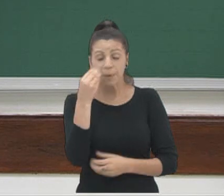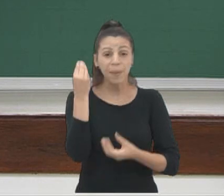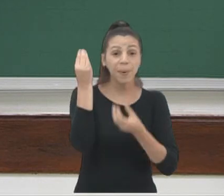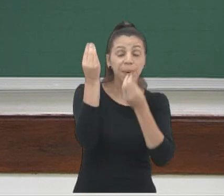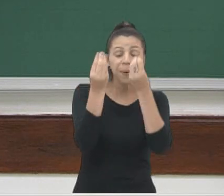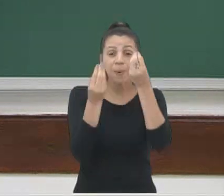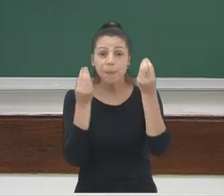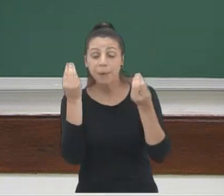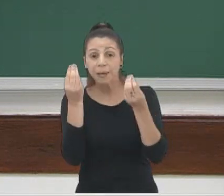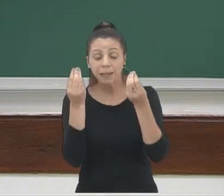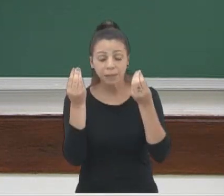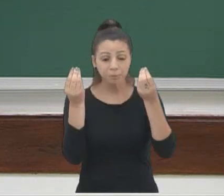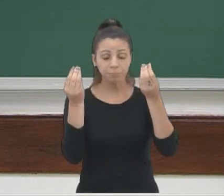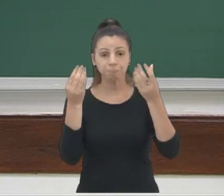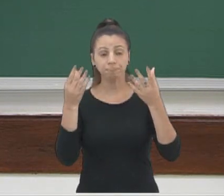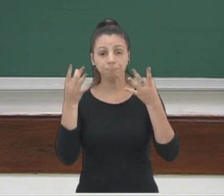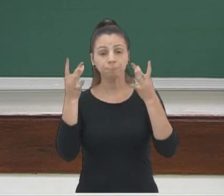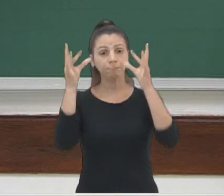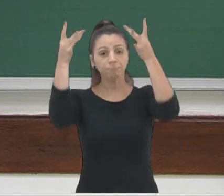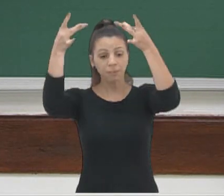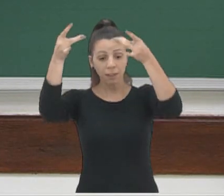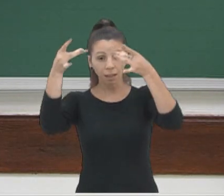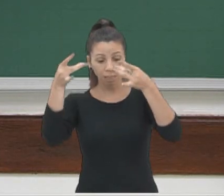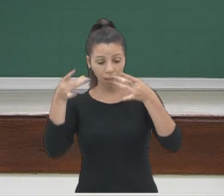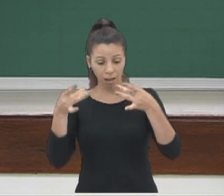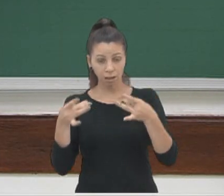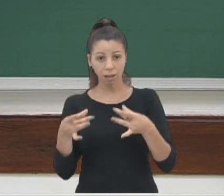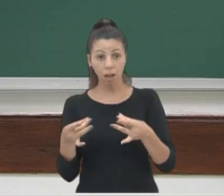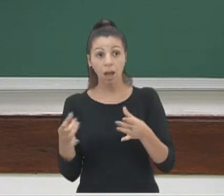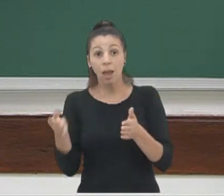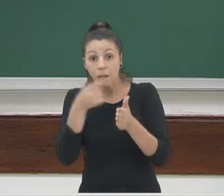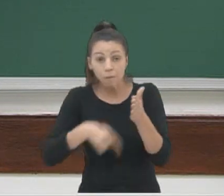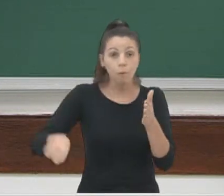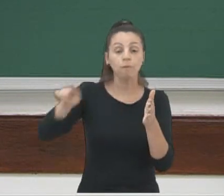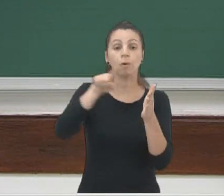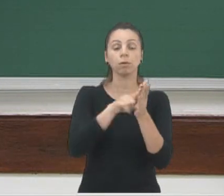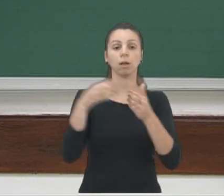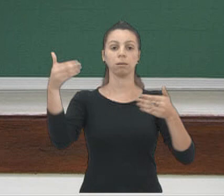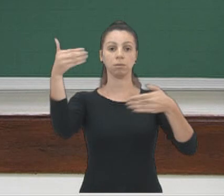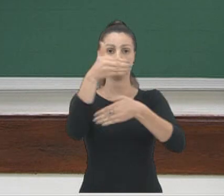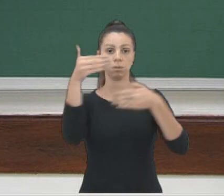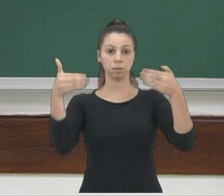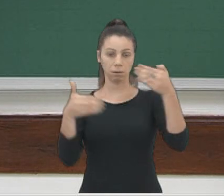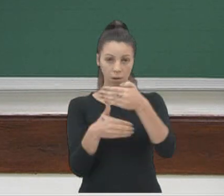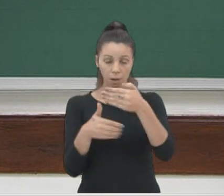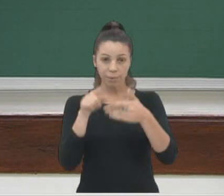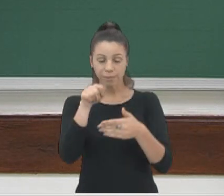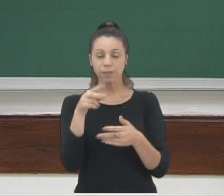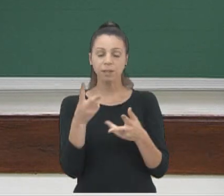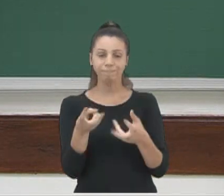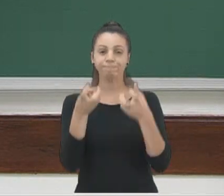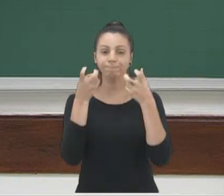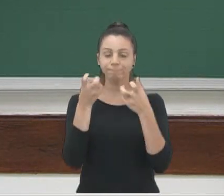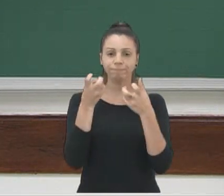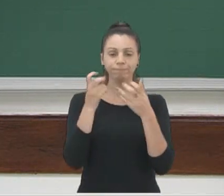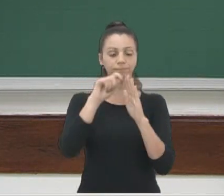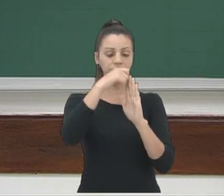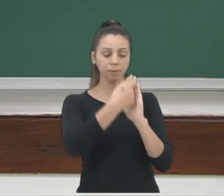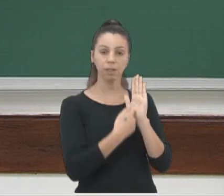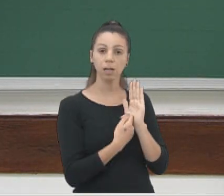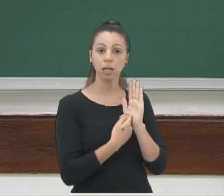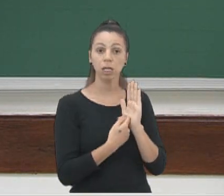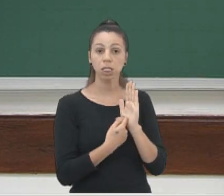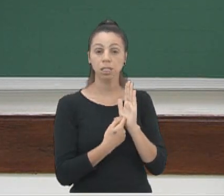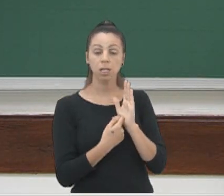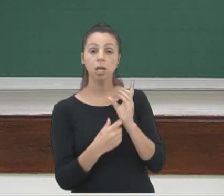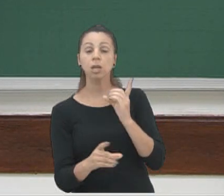é descrita, certo? Eu vou até voltar um pouquinho no slide para você poder dar uma olhadinha no texto e encontrar